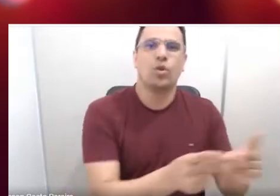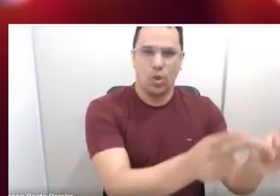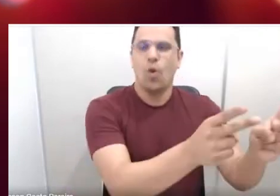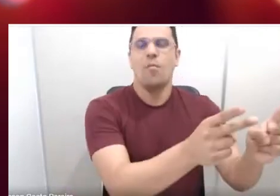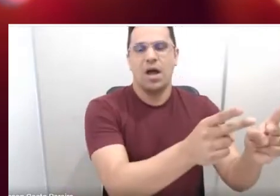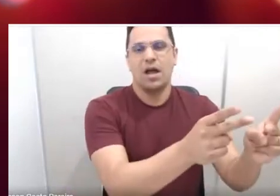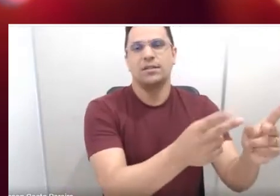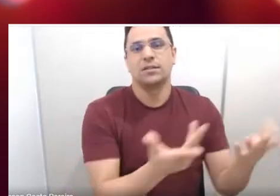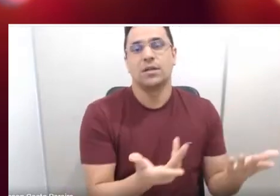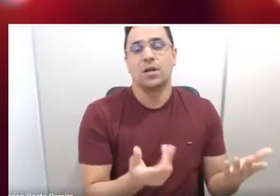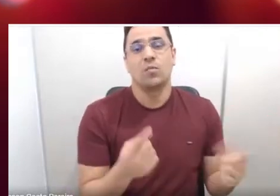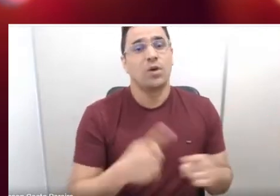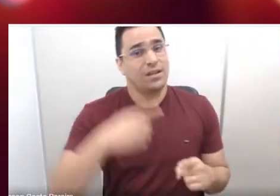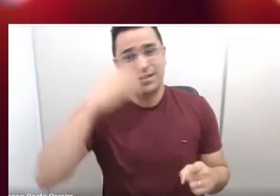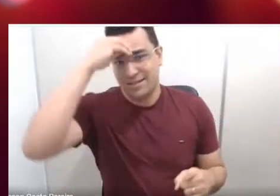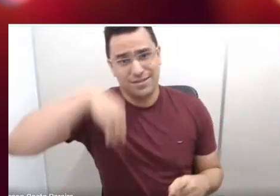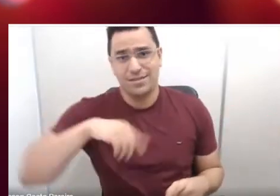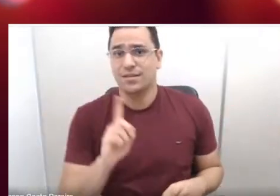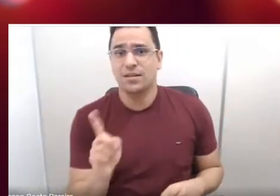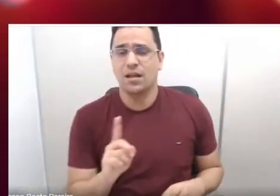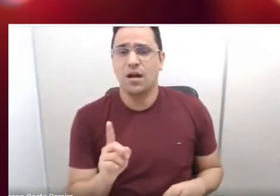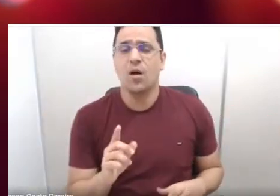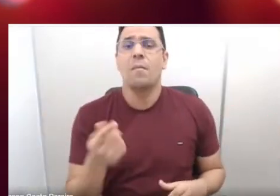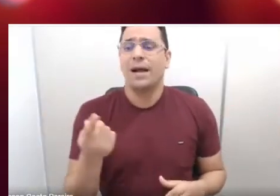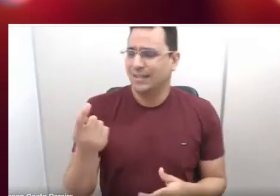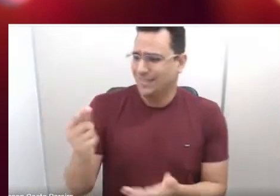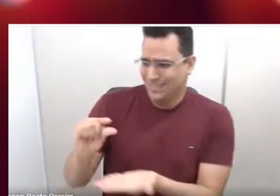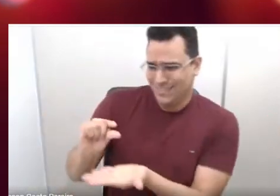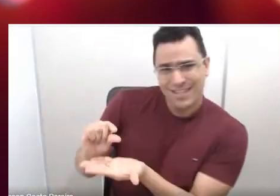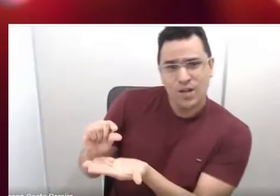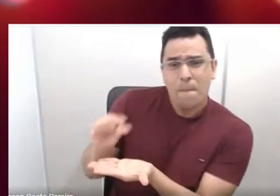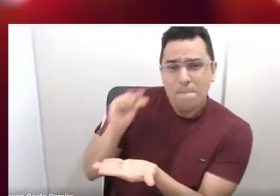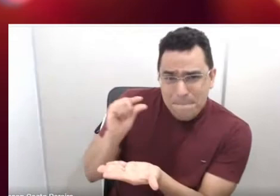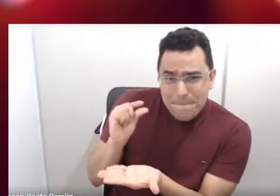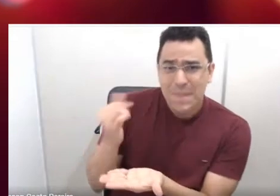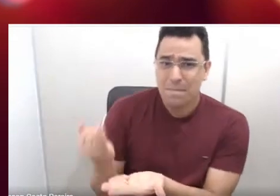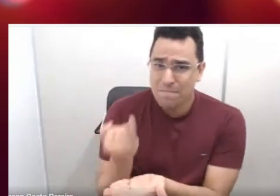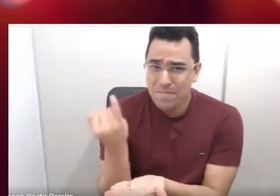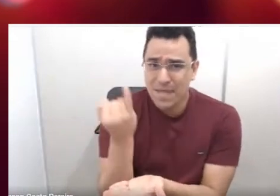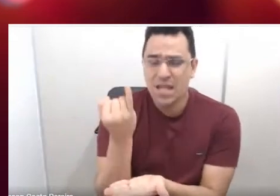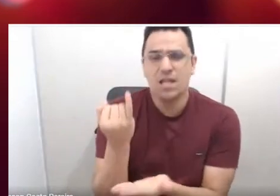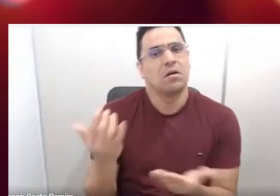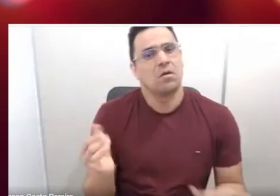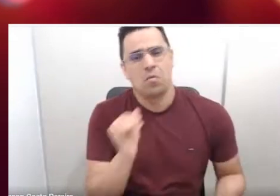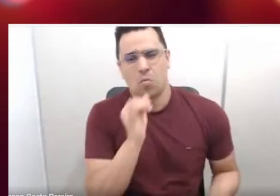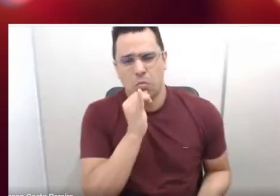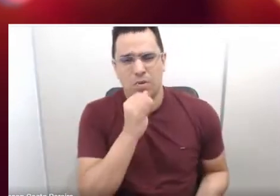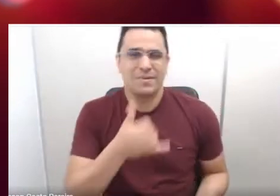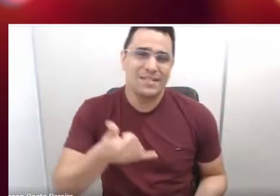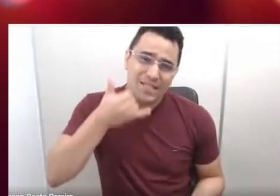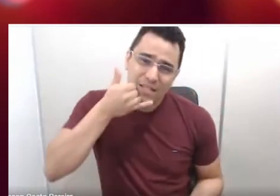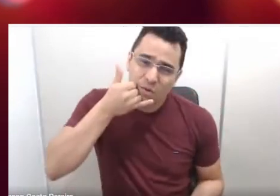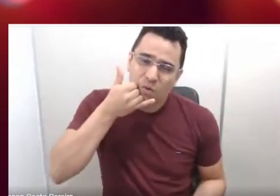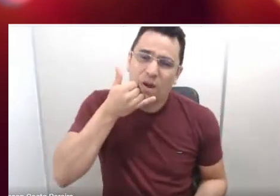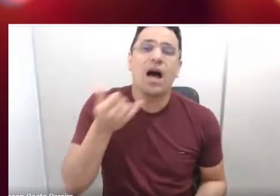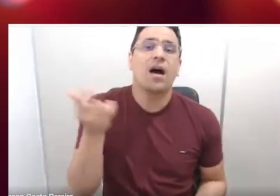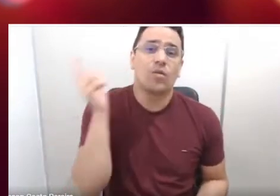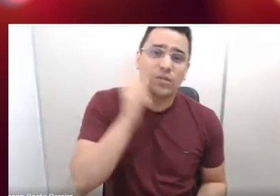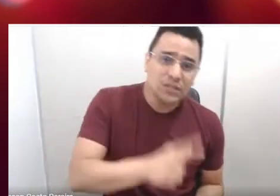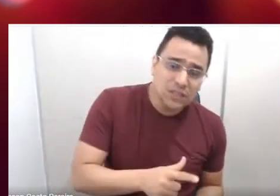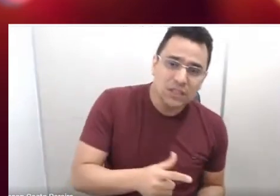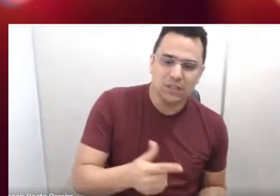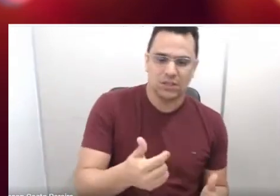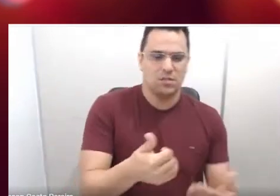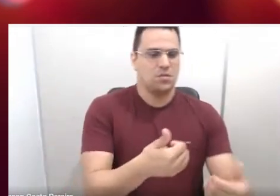enfim, suas aulas, continuar tendo um recurso mínimo, uma renda mínima para colocar crédito no celular, para, enfim, conseguir assistir